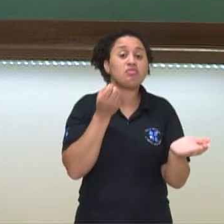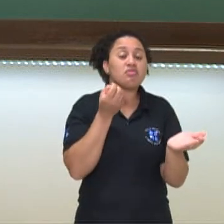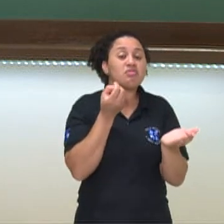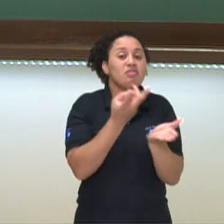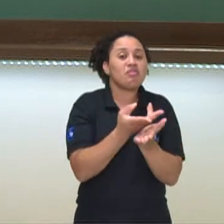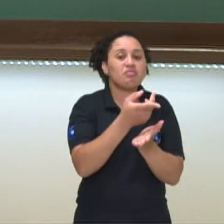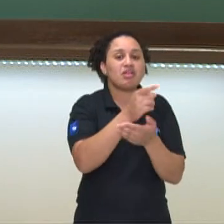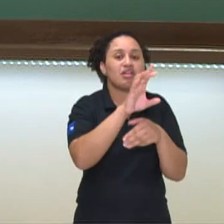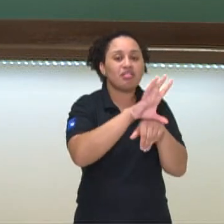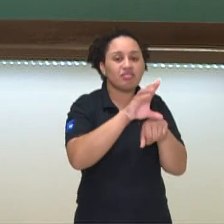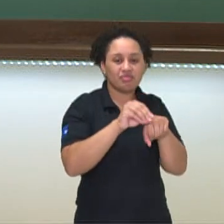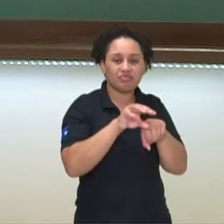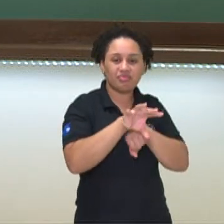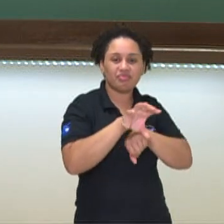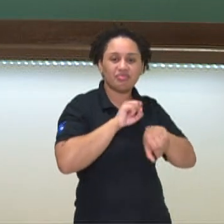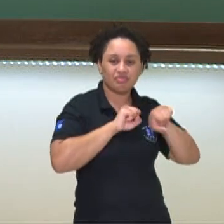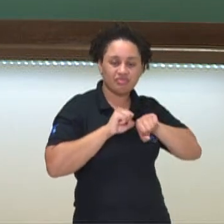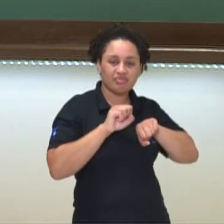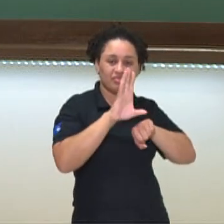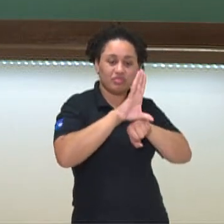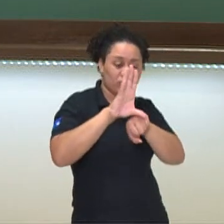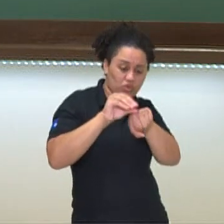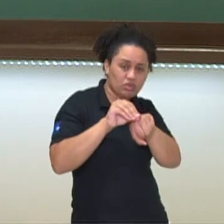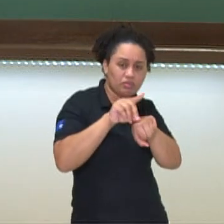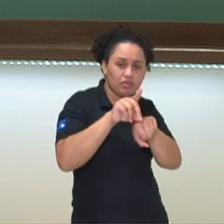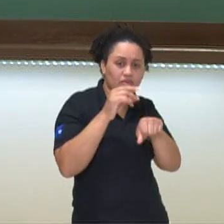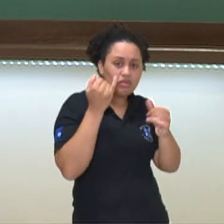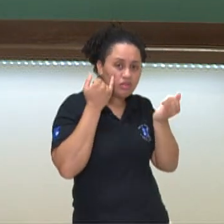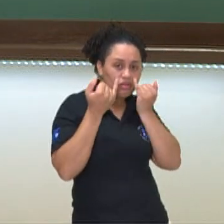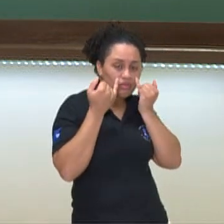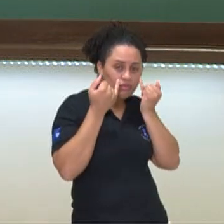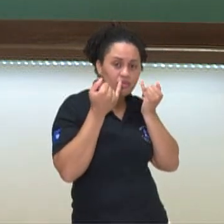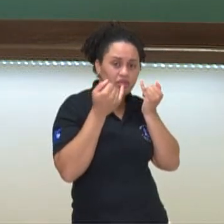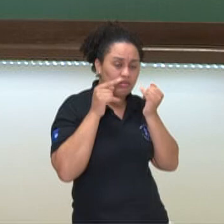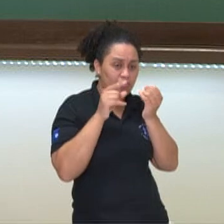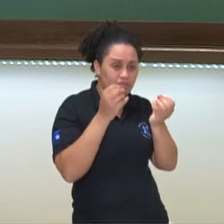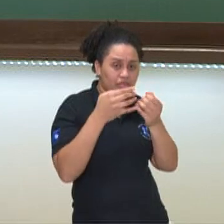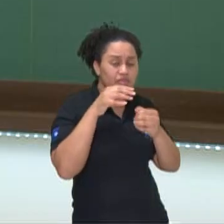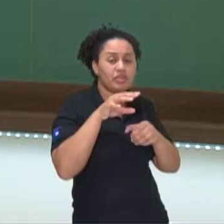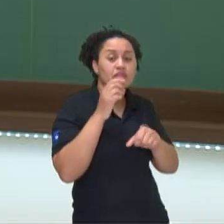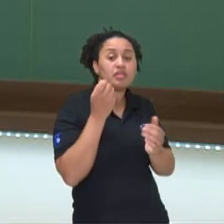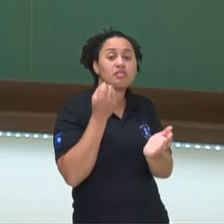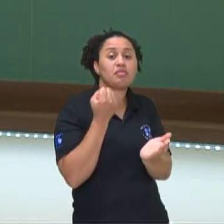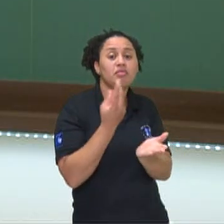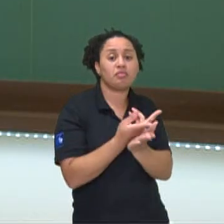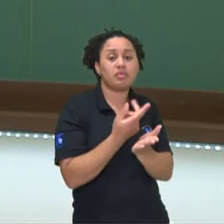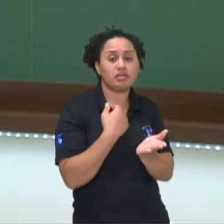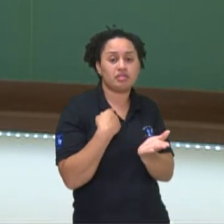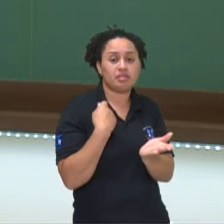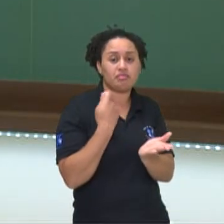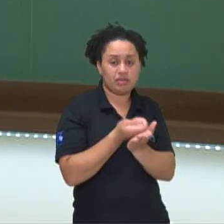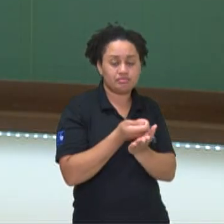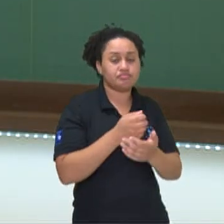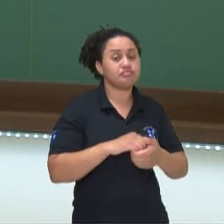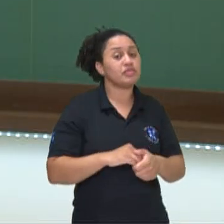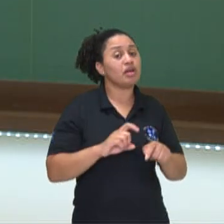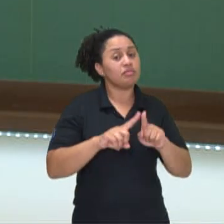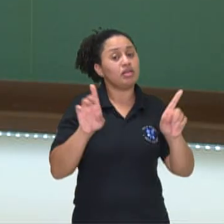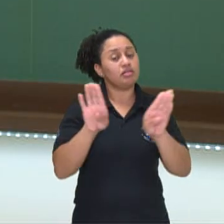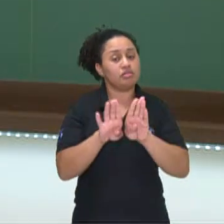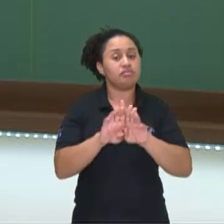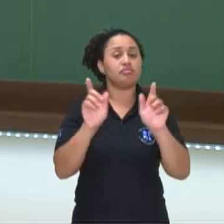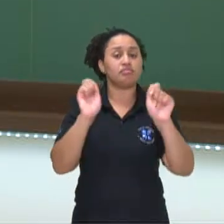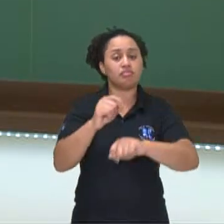aquele conhecimento, você está comprando aquela informação. Mas também é possível de se pensar que